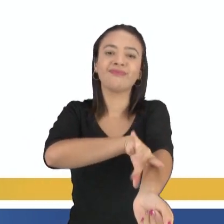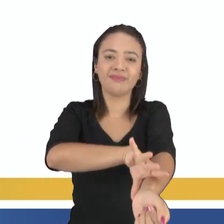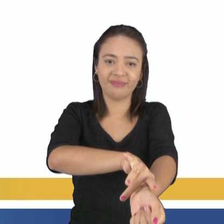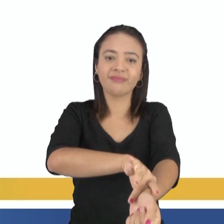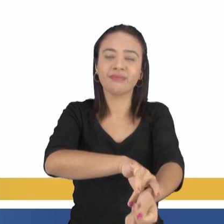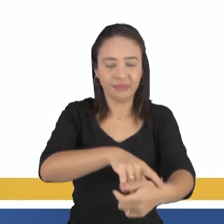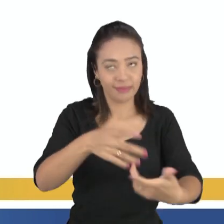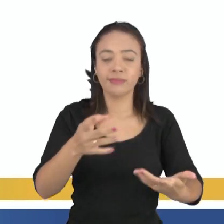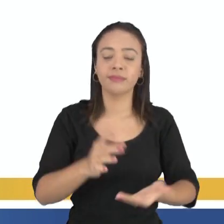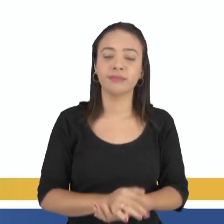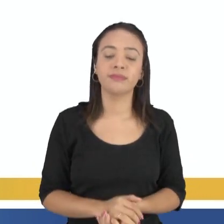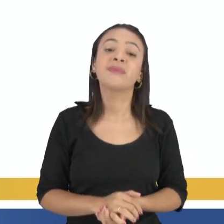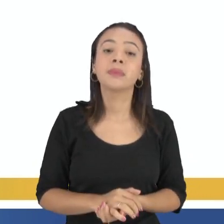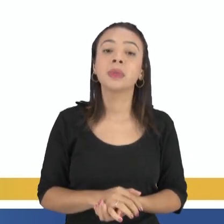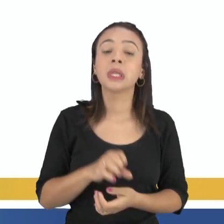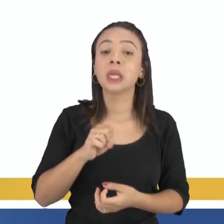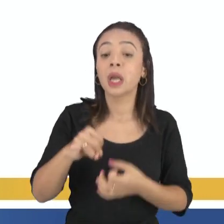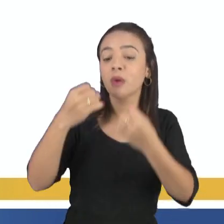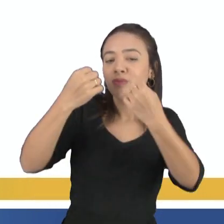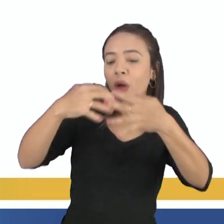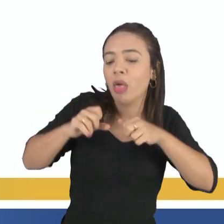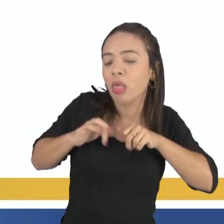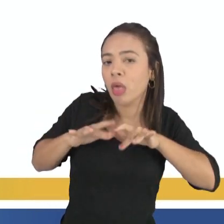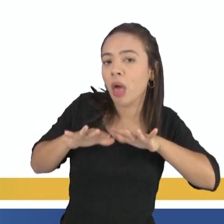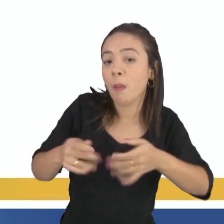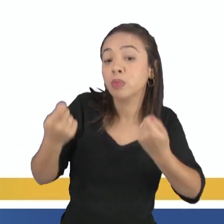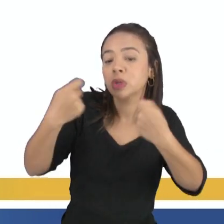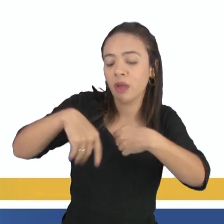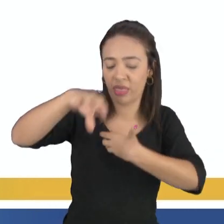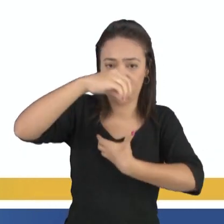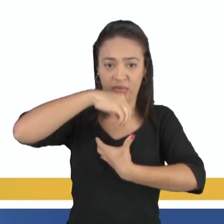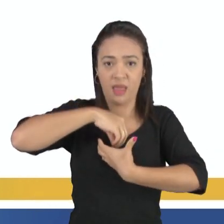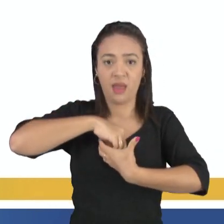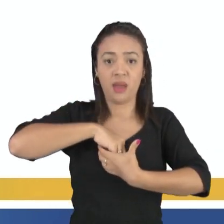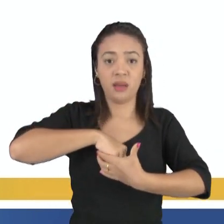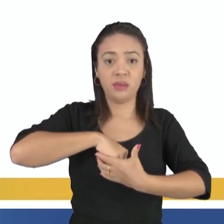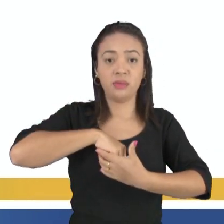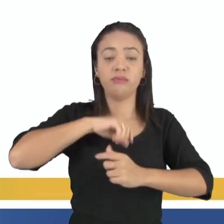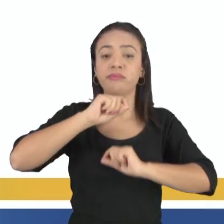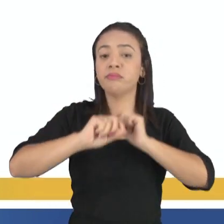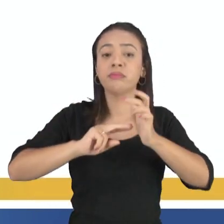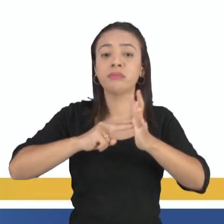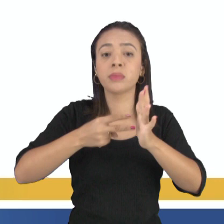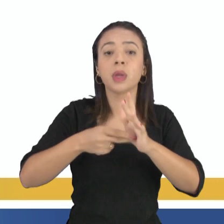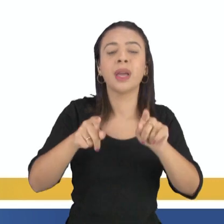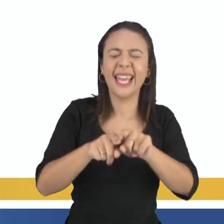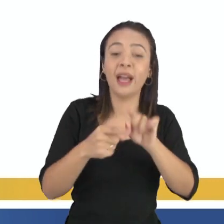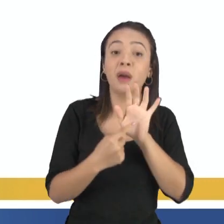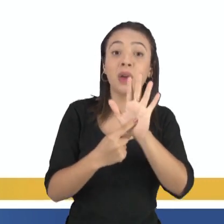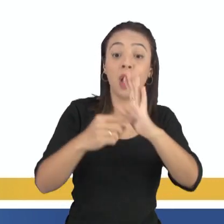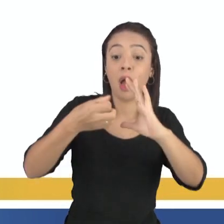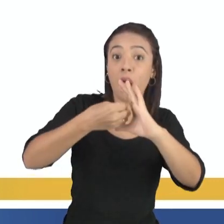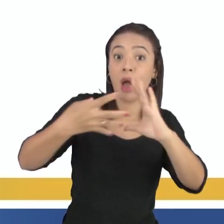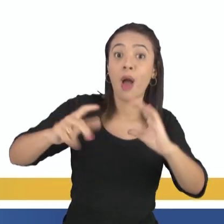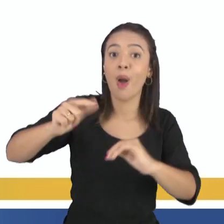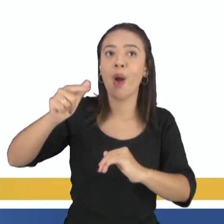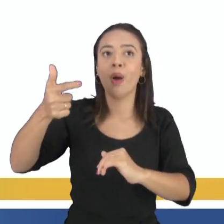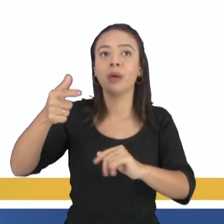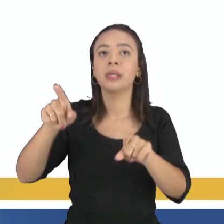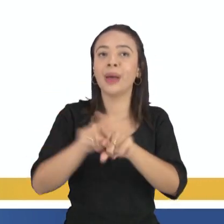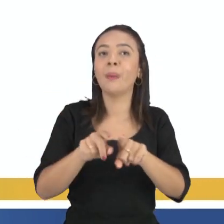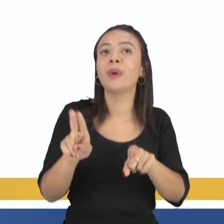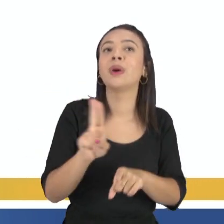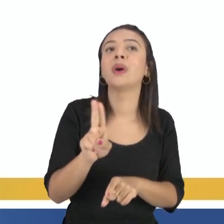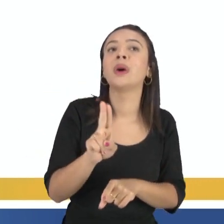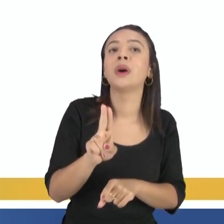quando eu falo aqui que eles se espalham e podem atingir outros tecidos, aí eles vão apresentar outras características e vão ser conhecidos